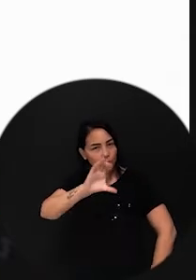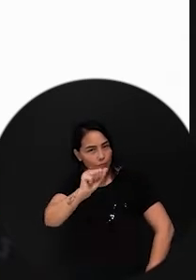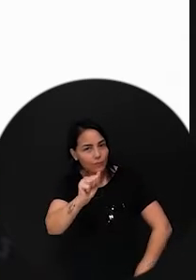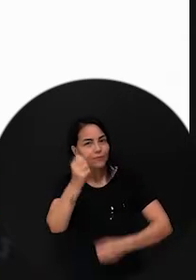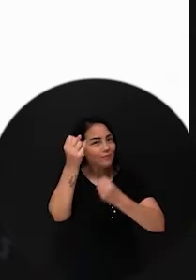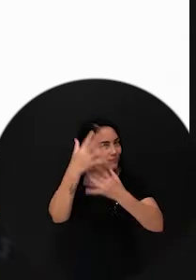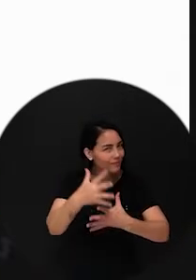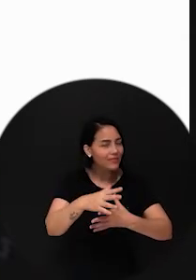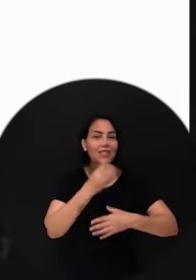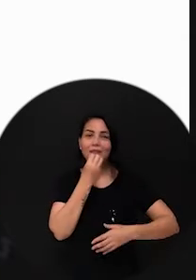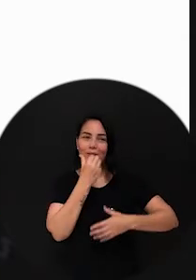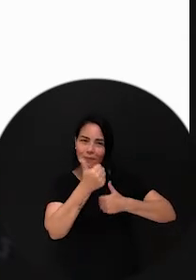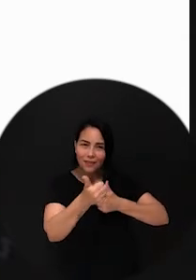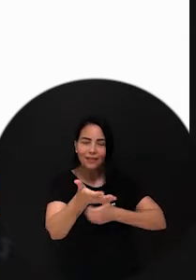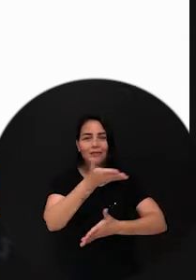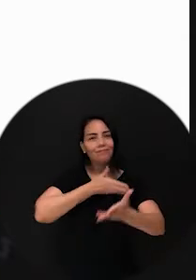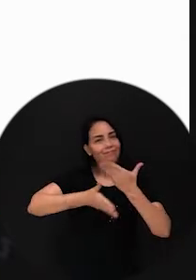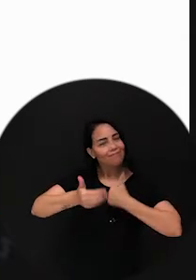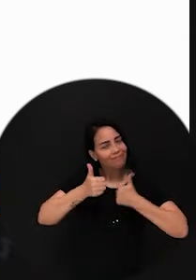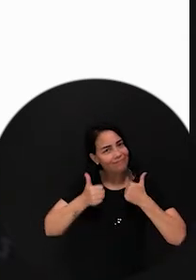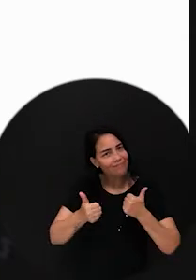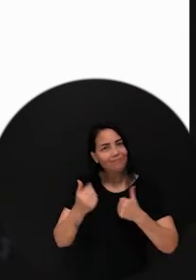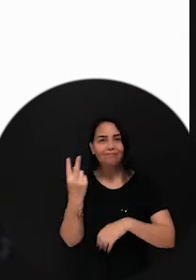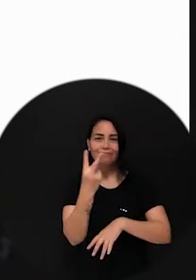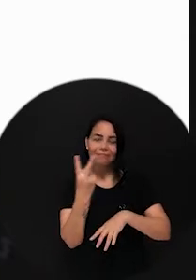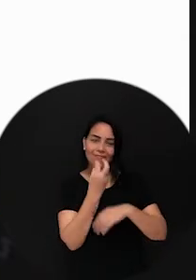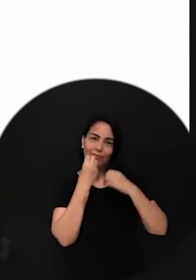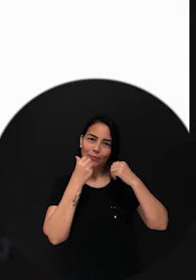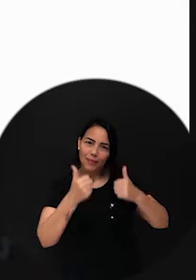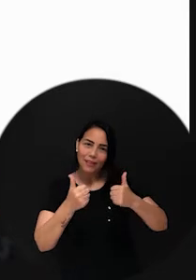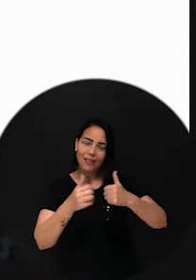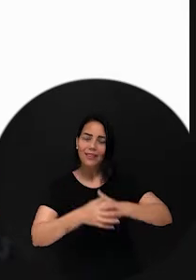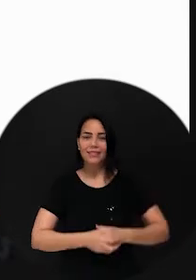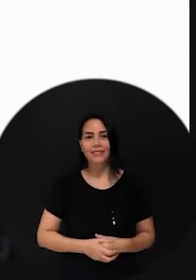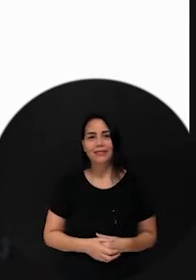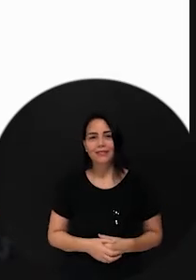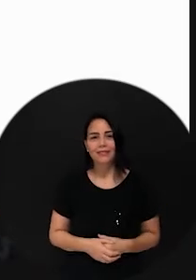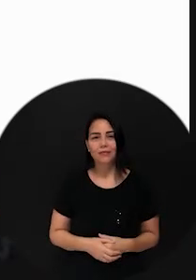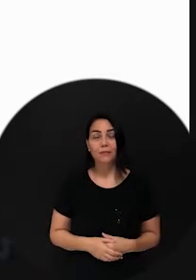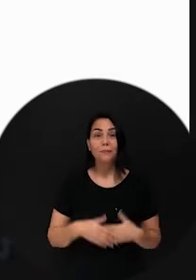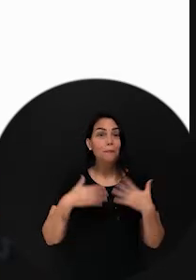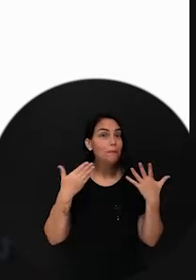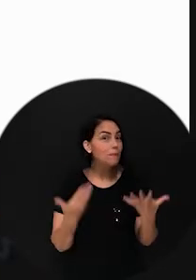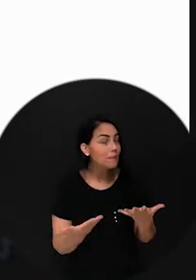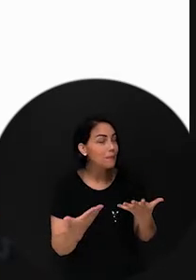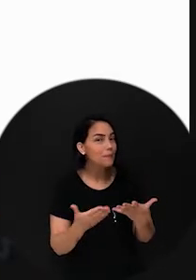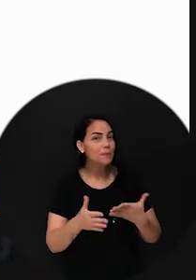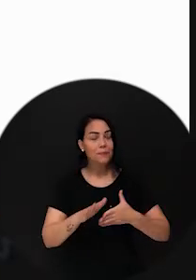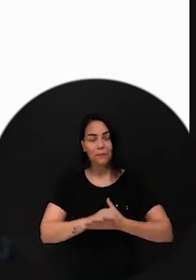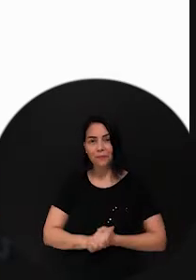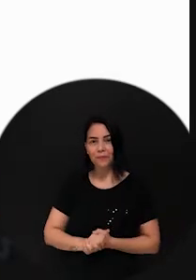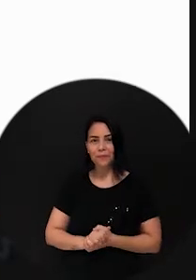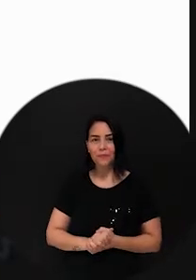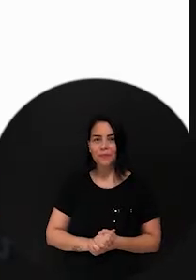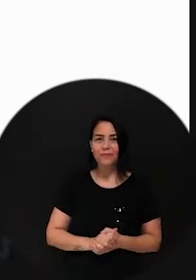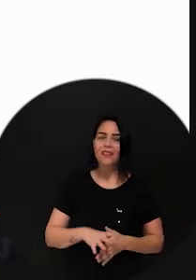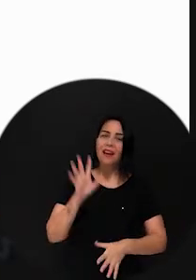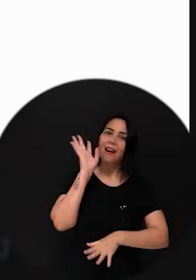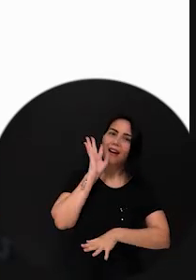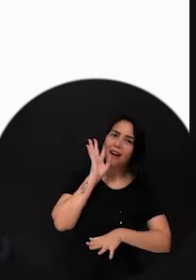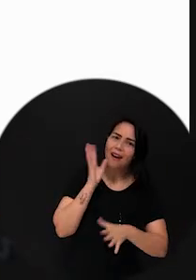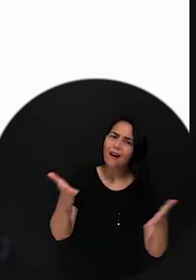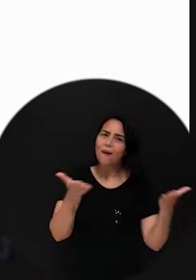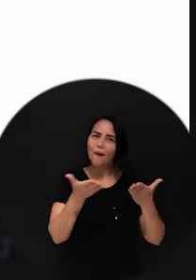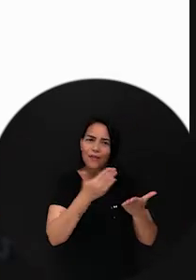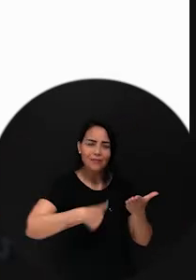E aí, tudo bem, Ângela? Tudo bem, Liara? Tudo bem, Samuca. Olha só. Então, que legal.